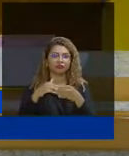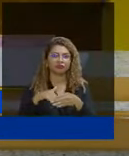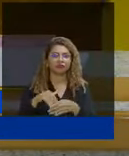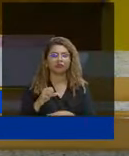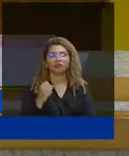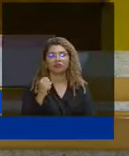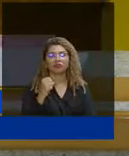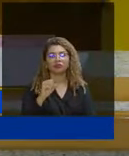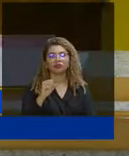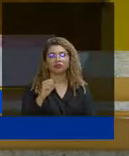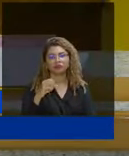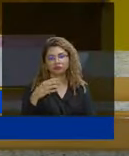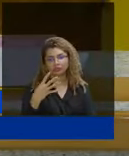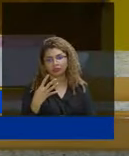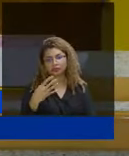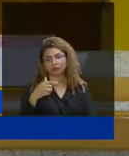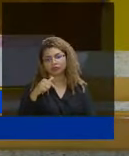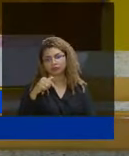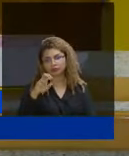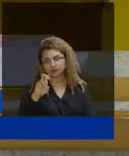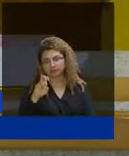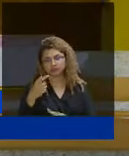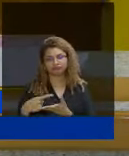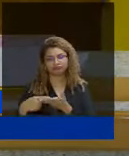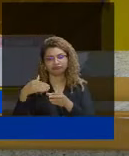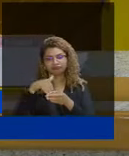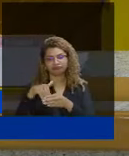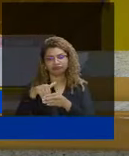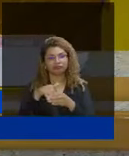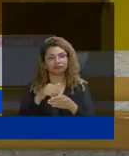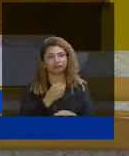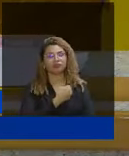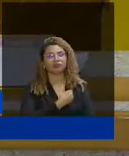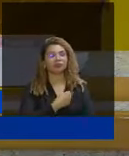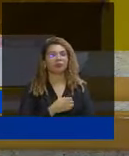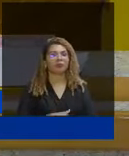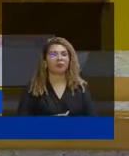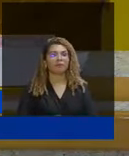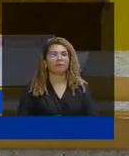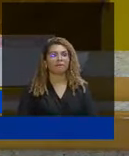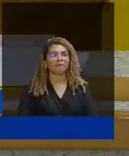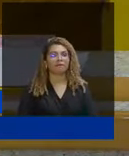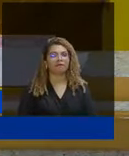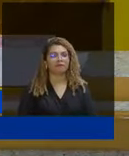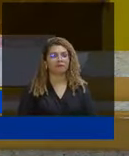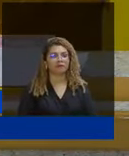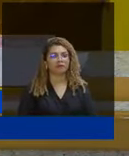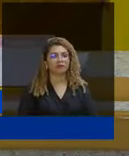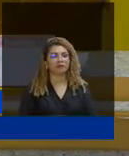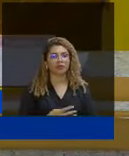é 8475. Tem quais são os outros? 4 e 5.